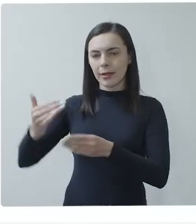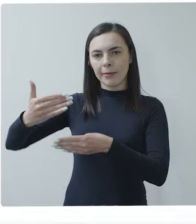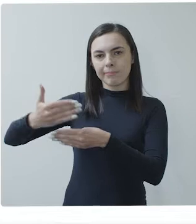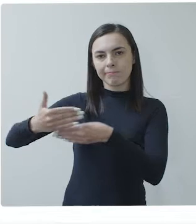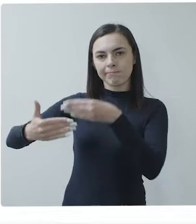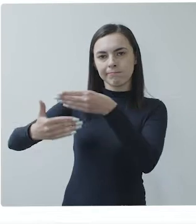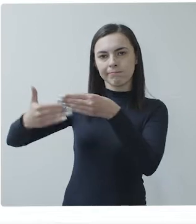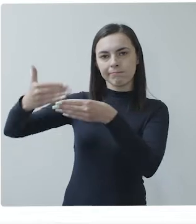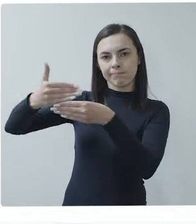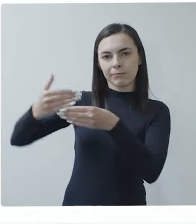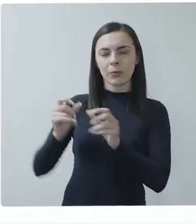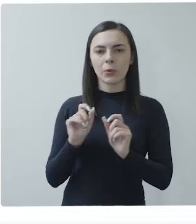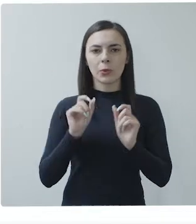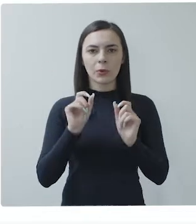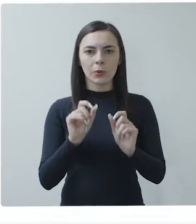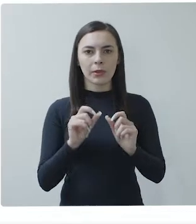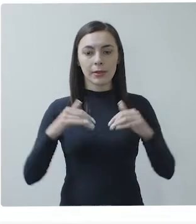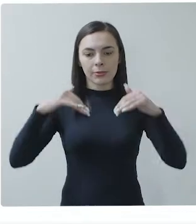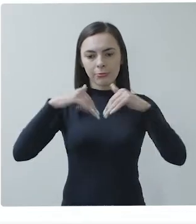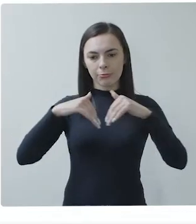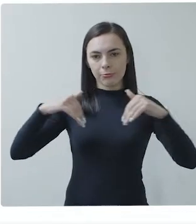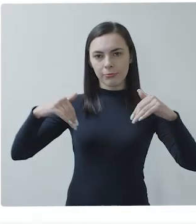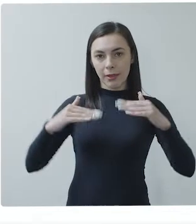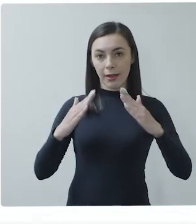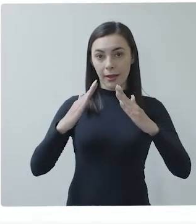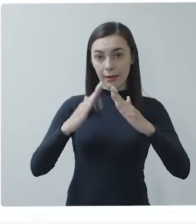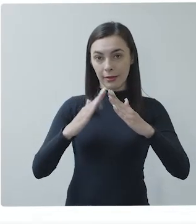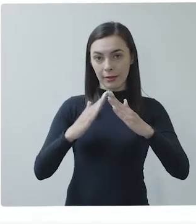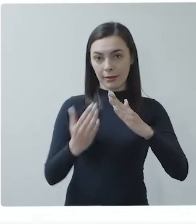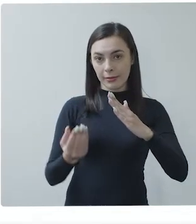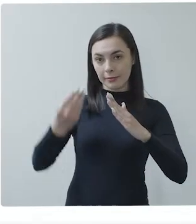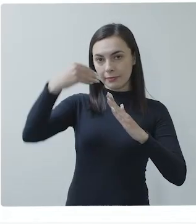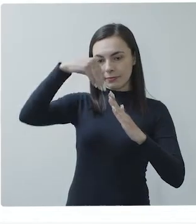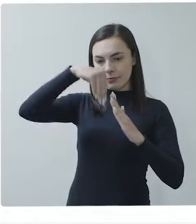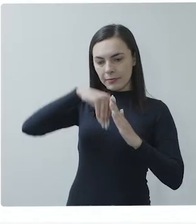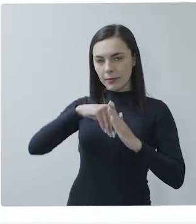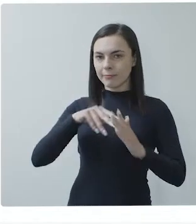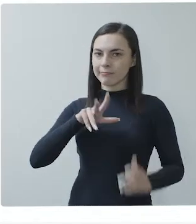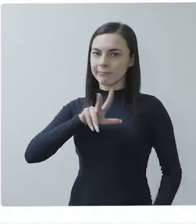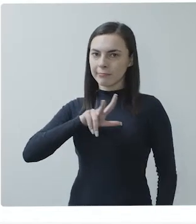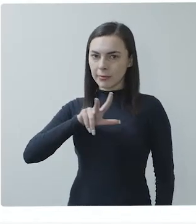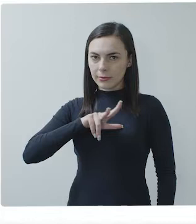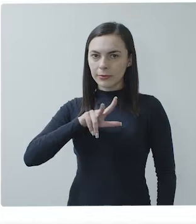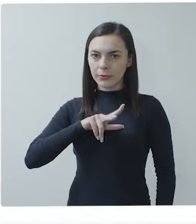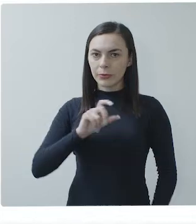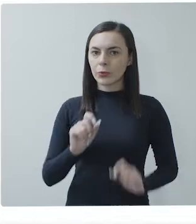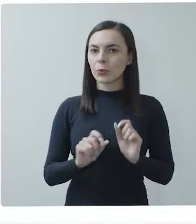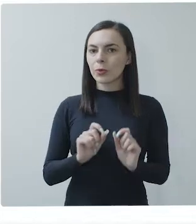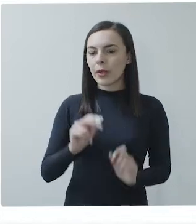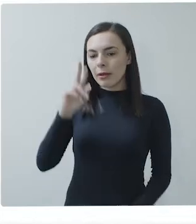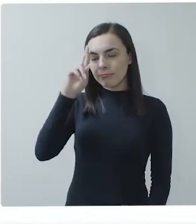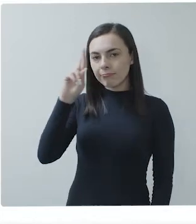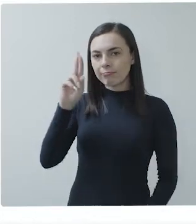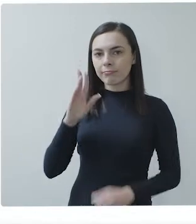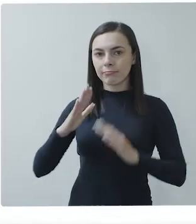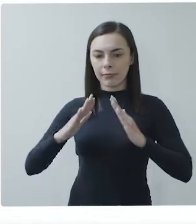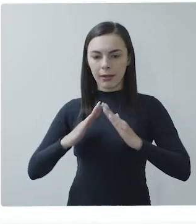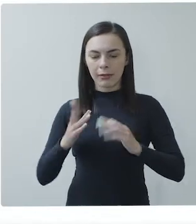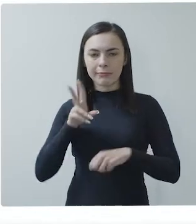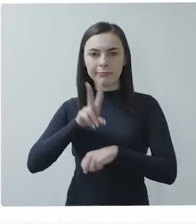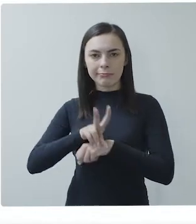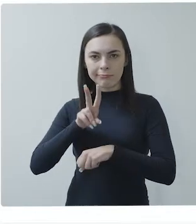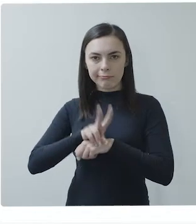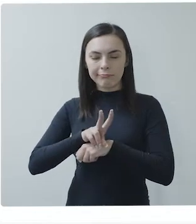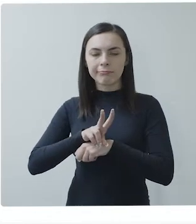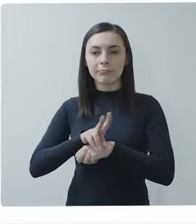Está separando a parte de dentro da residência, que é a parte privada, né? A parte do dono da casa, do dono